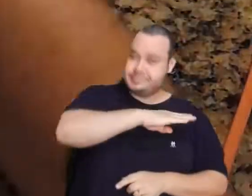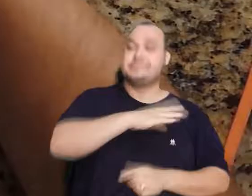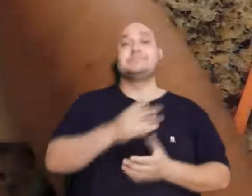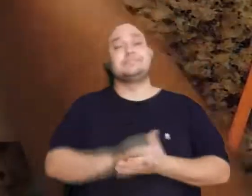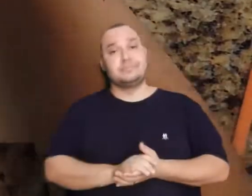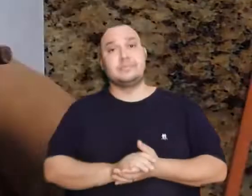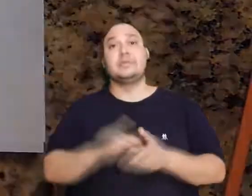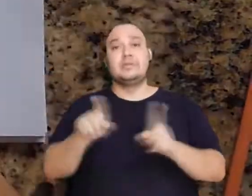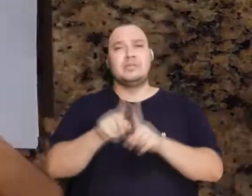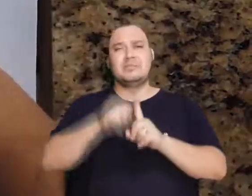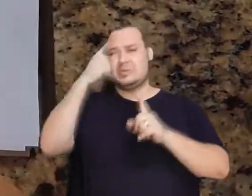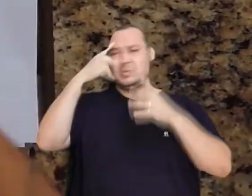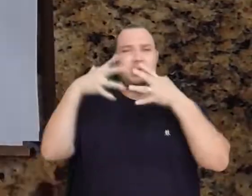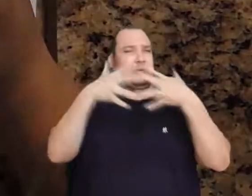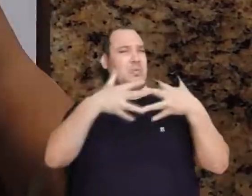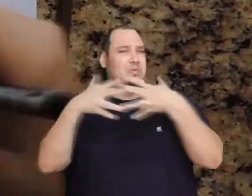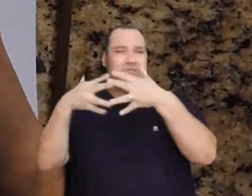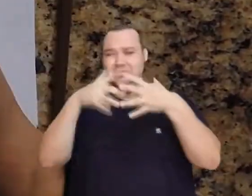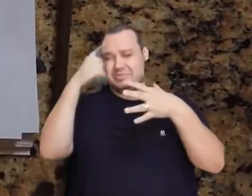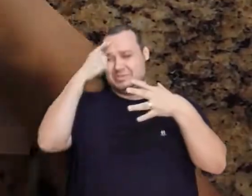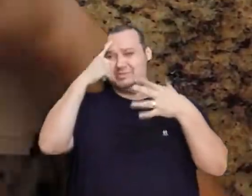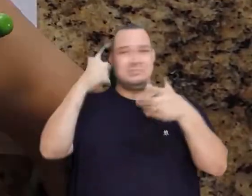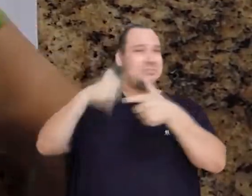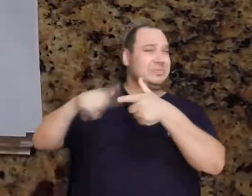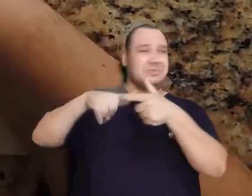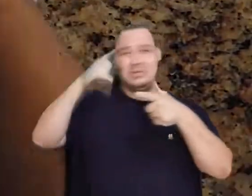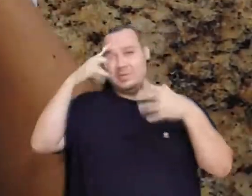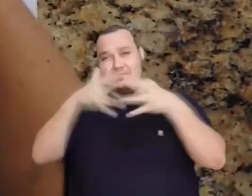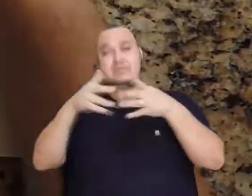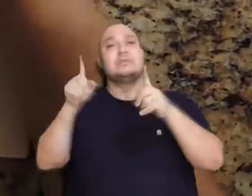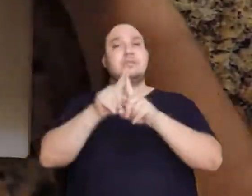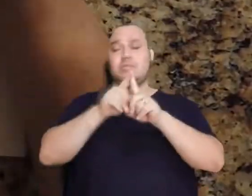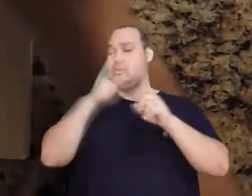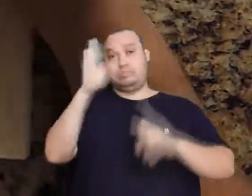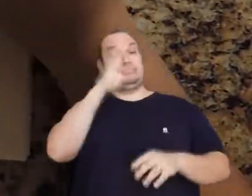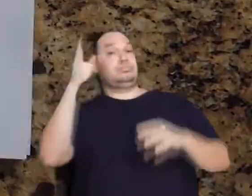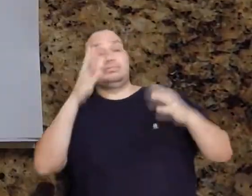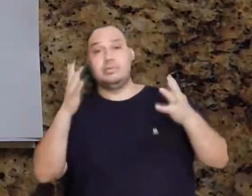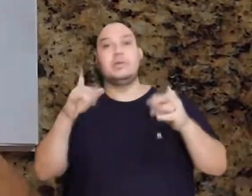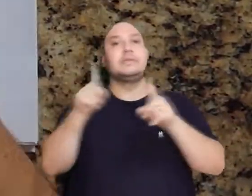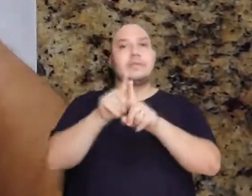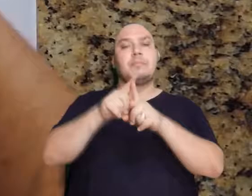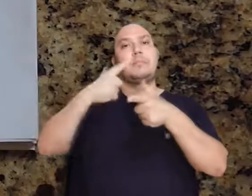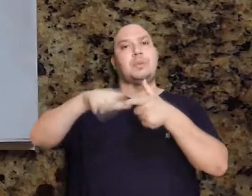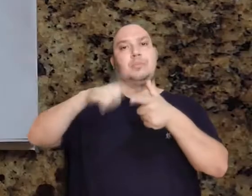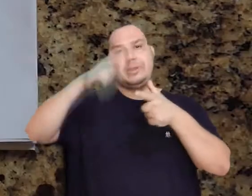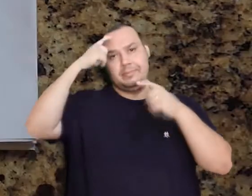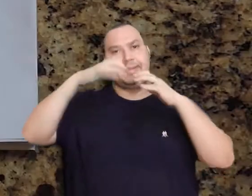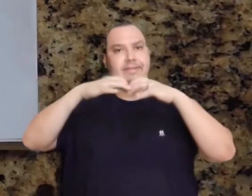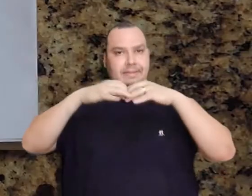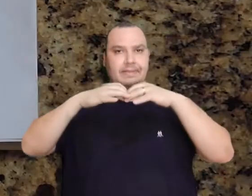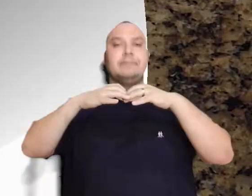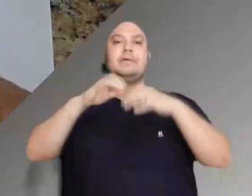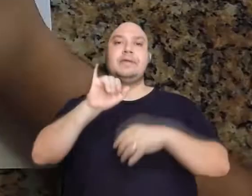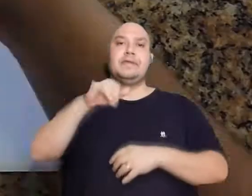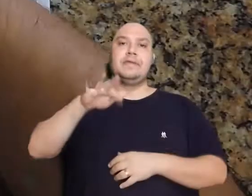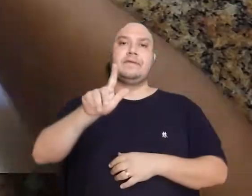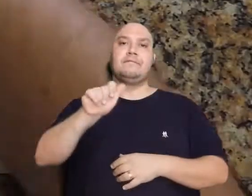vascular encefálico, convulsões, confusão mental e inflamação.